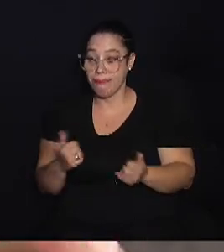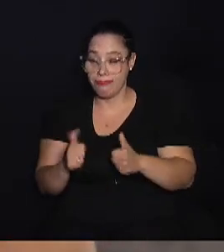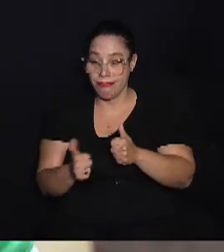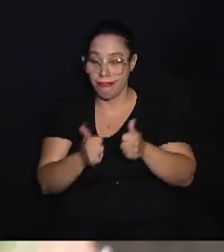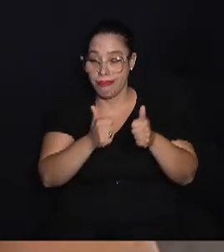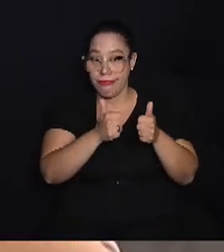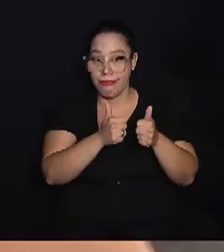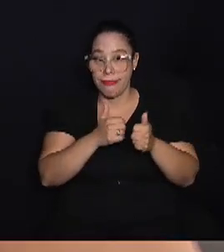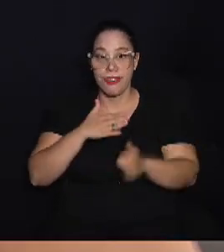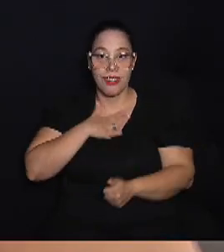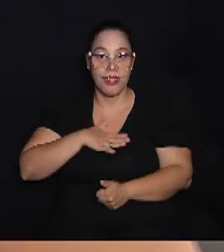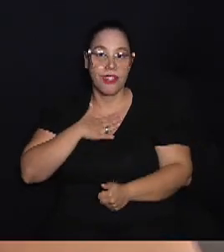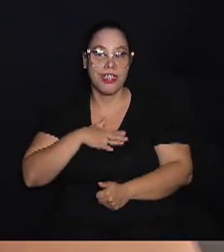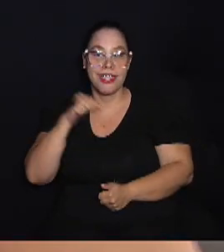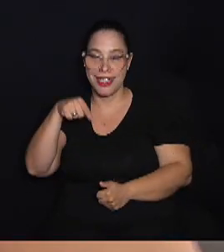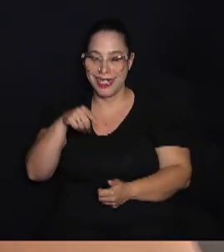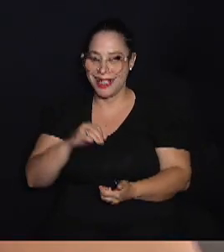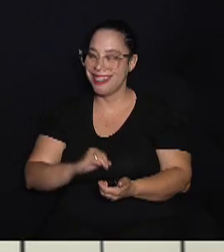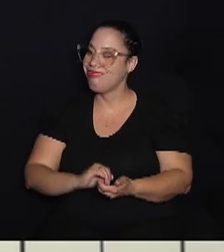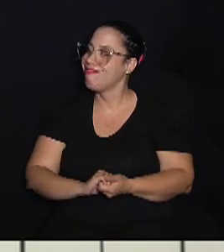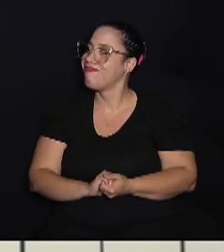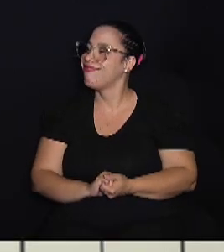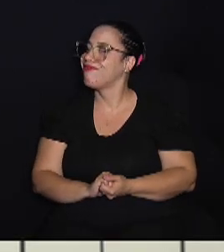E eu gostei muito daqui.